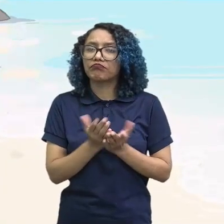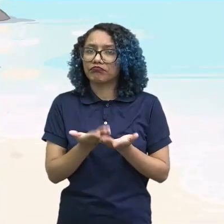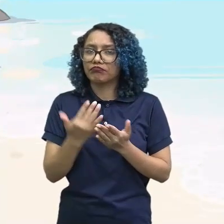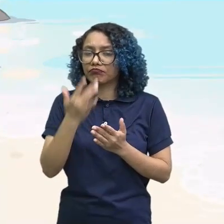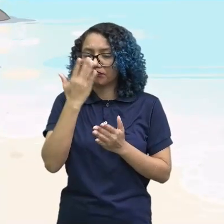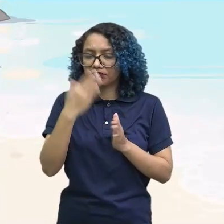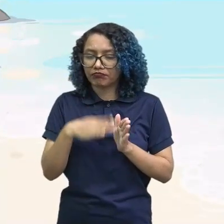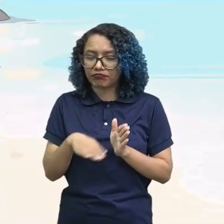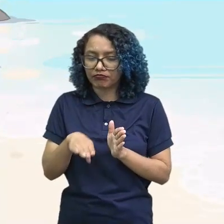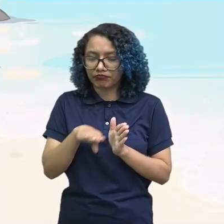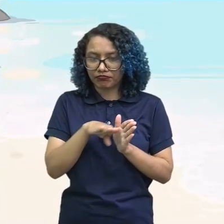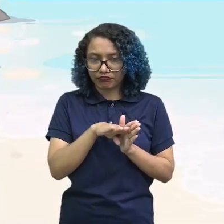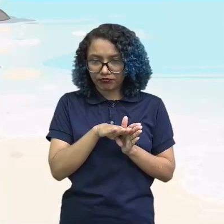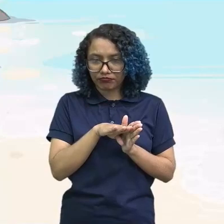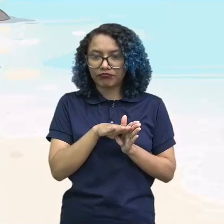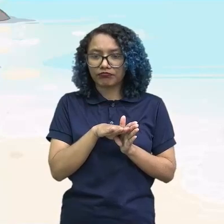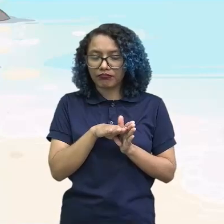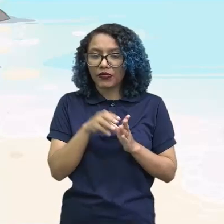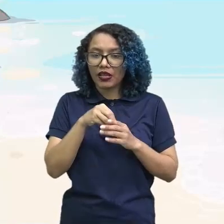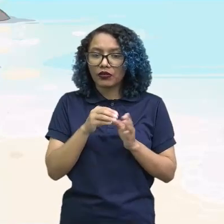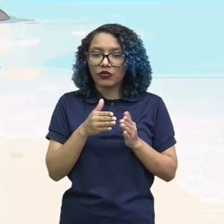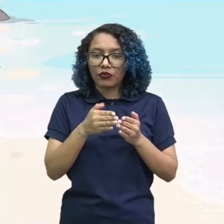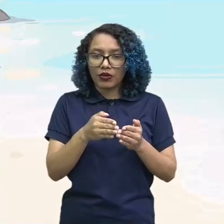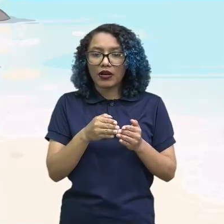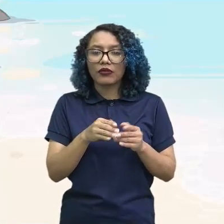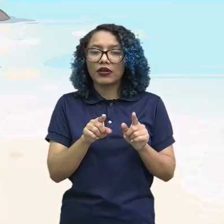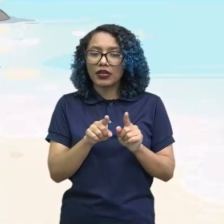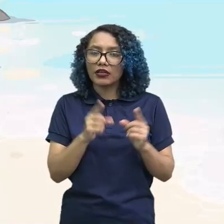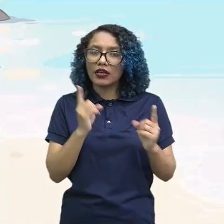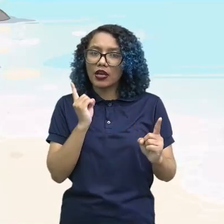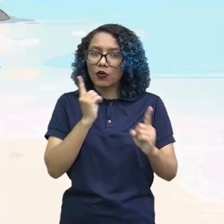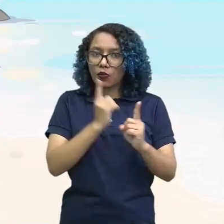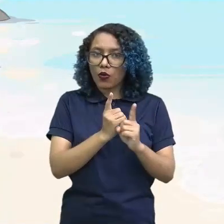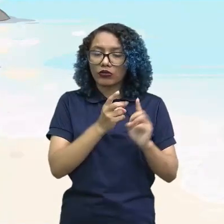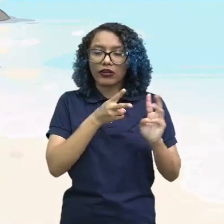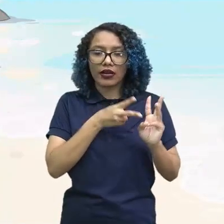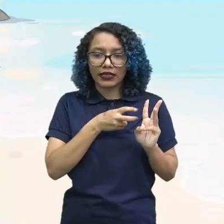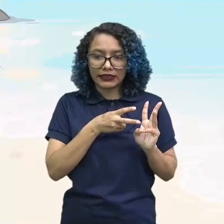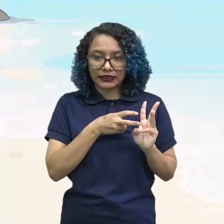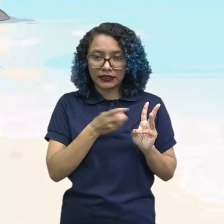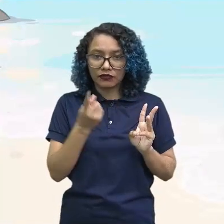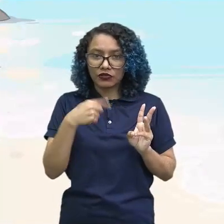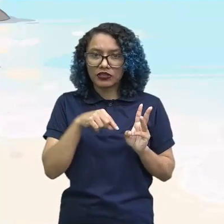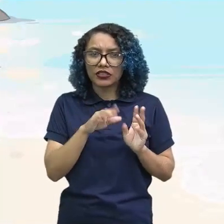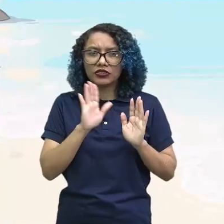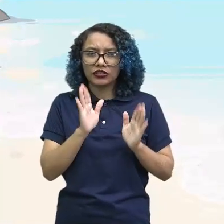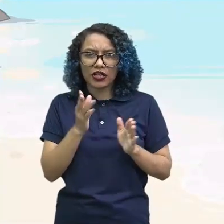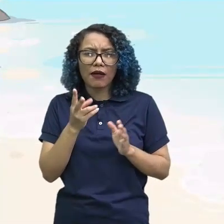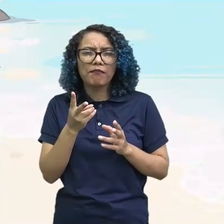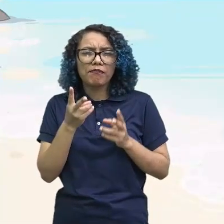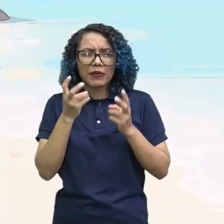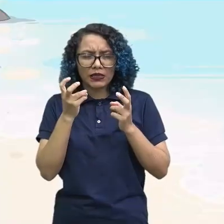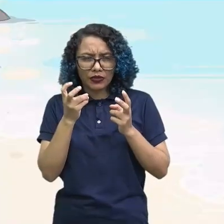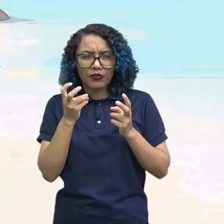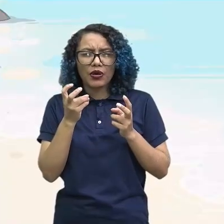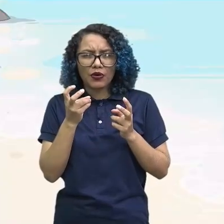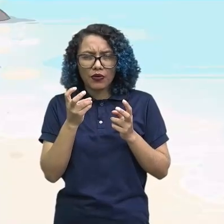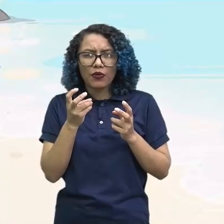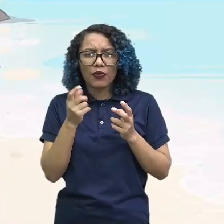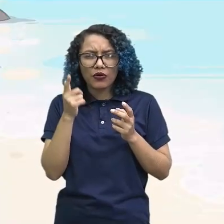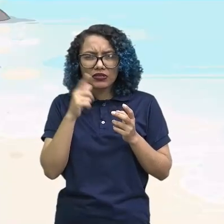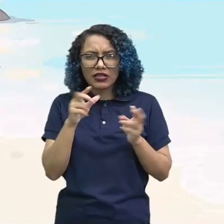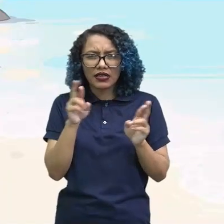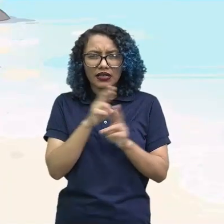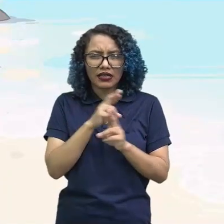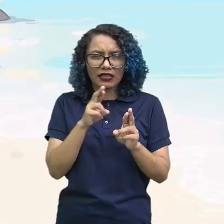no barco com exatamente os nossos indígenas. Vocês já identificaram essa imagem? Já conseguem fazer uma